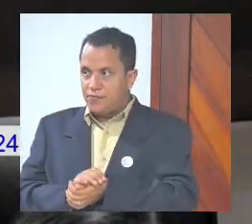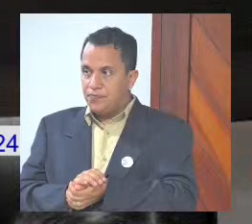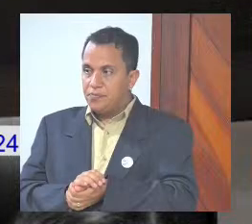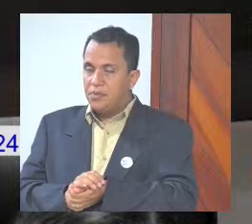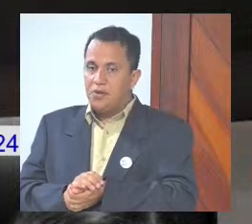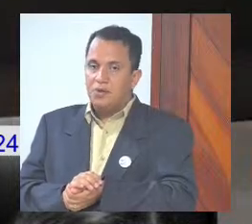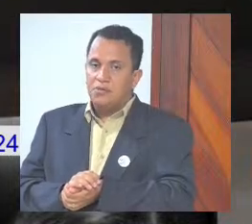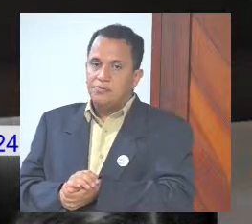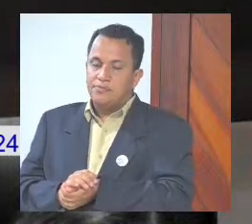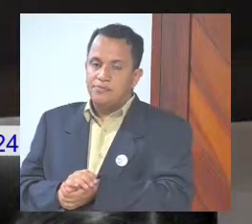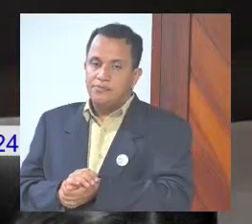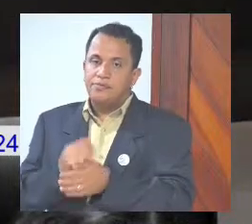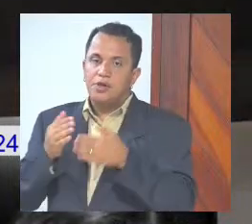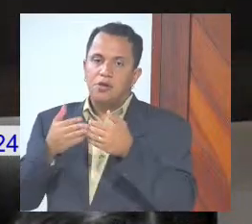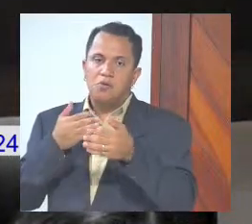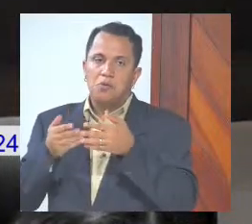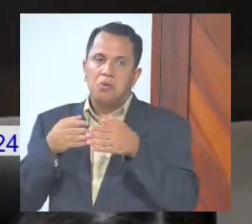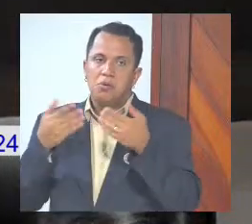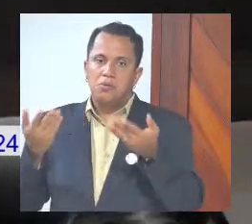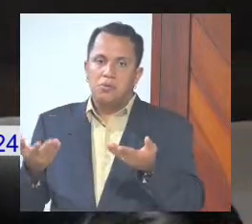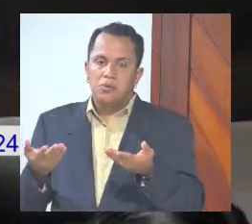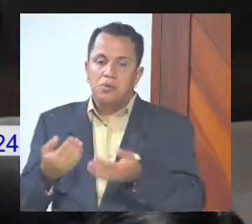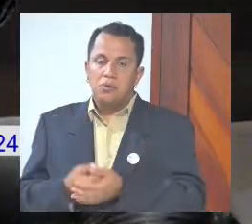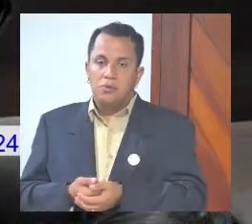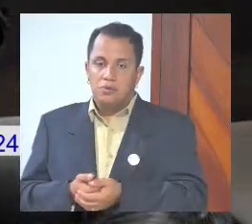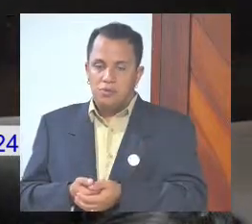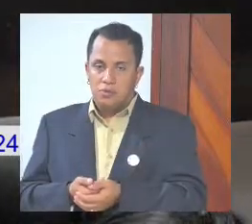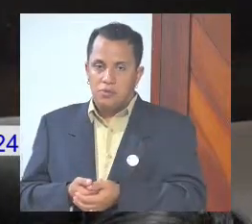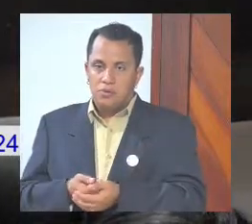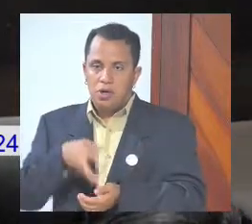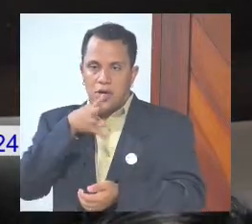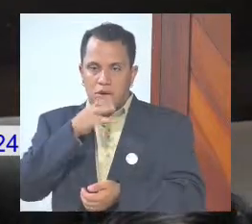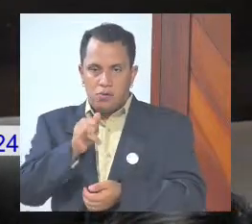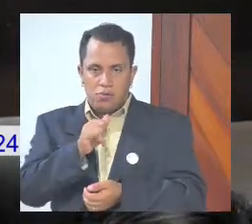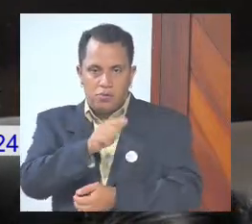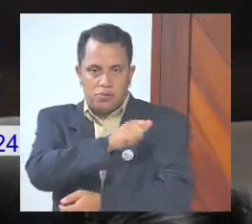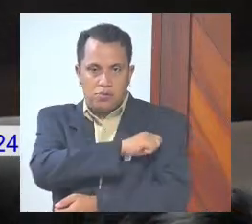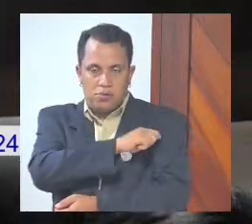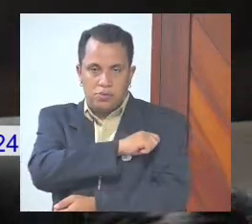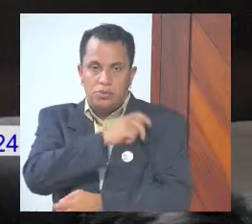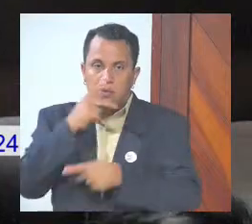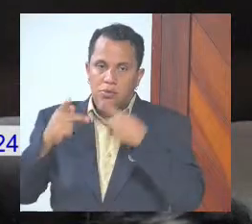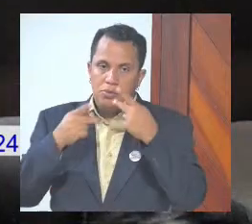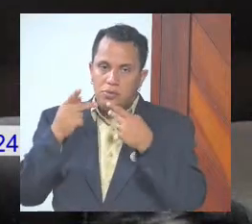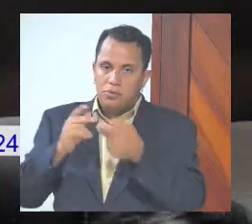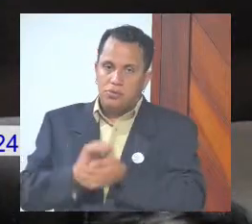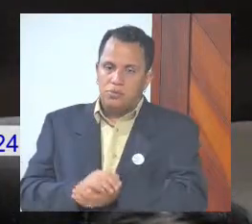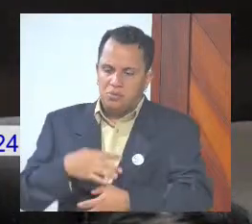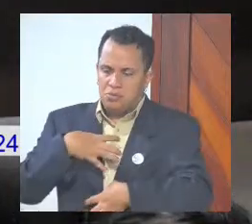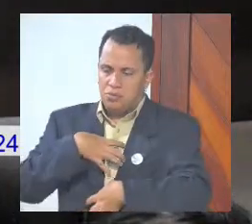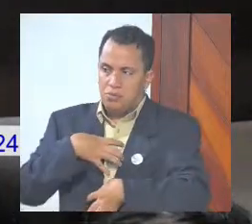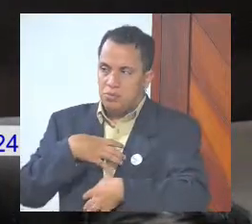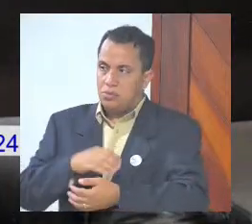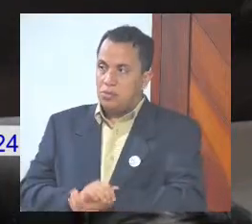vereador Riba, que qualquer tipo de excesso que, porventura, o pai do aluno tenha cometido e ele tenha se